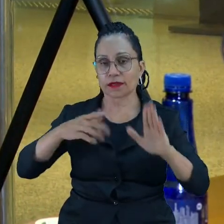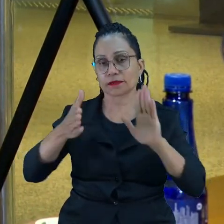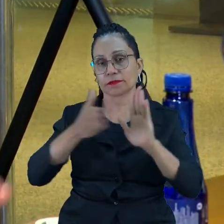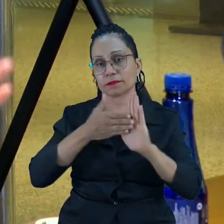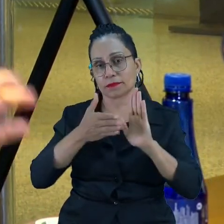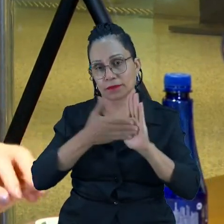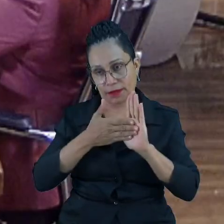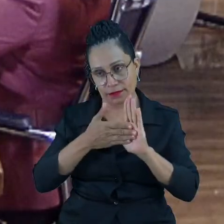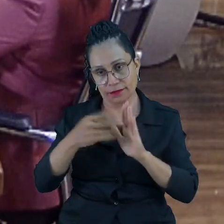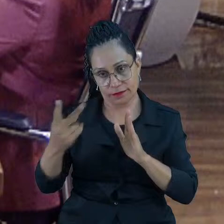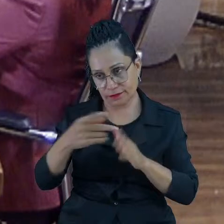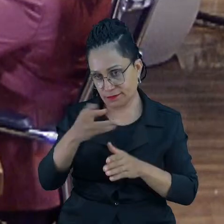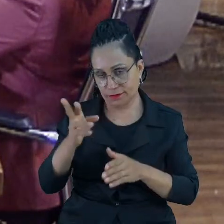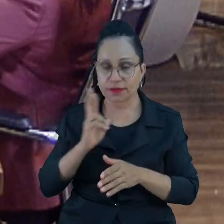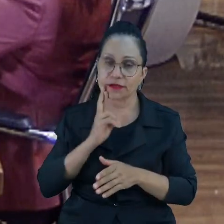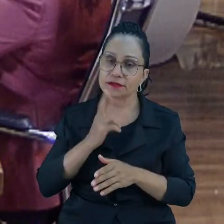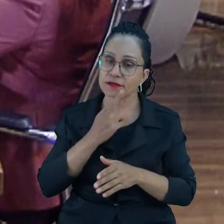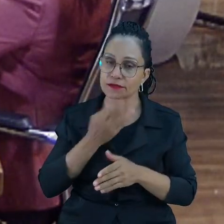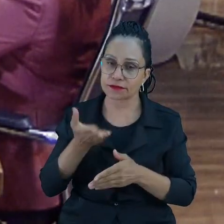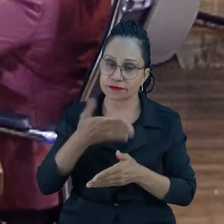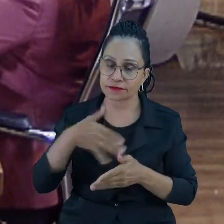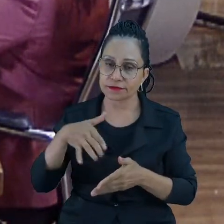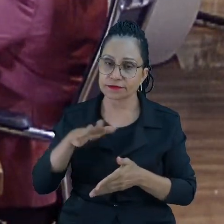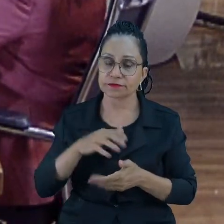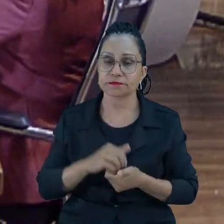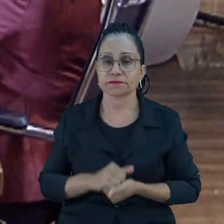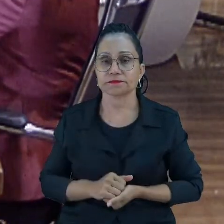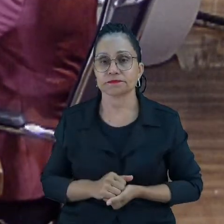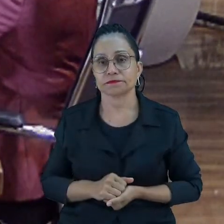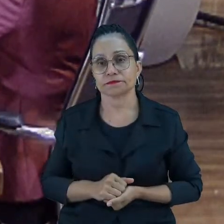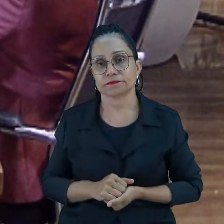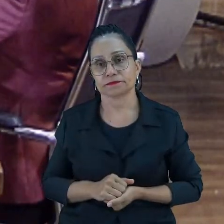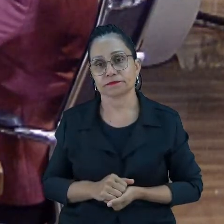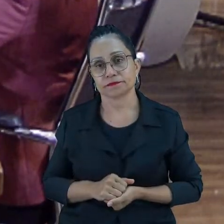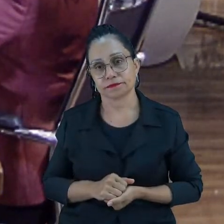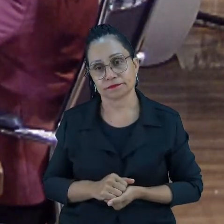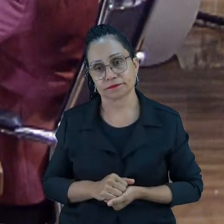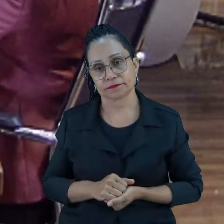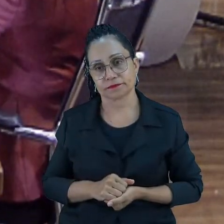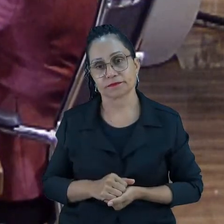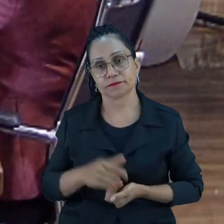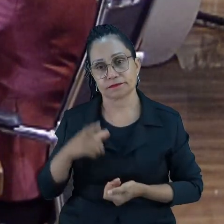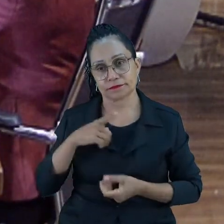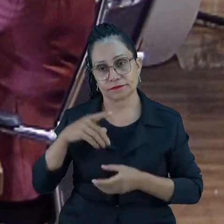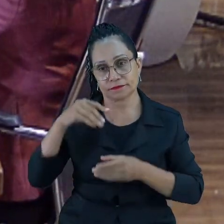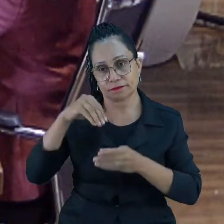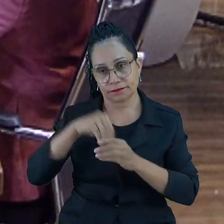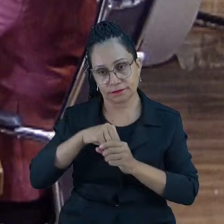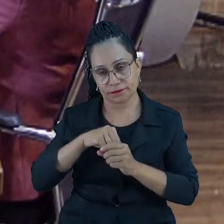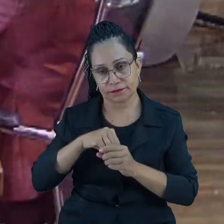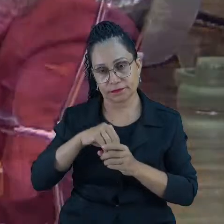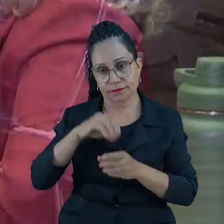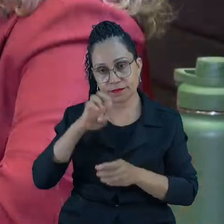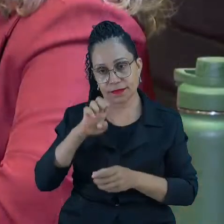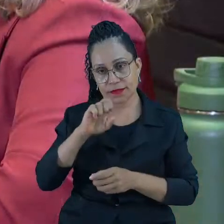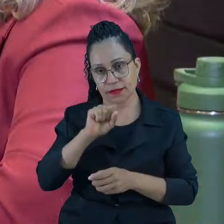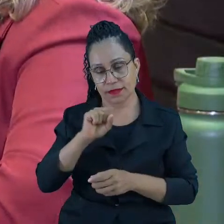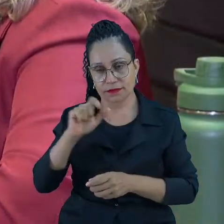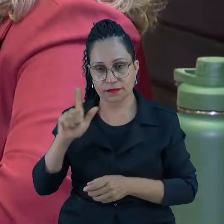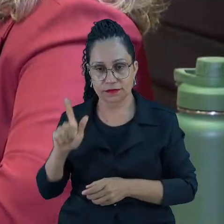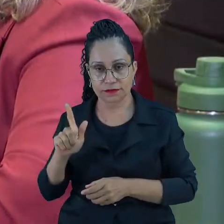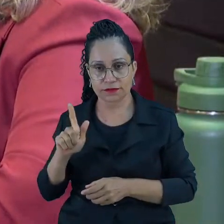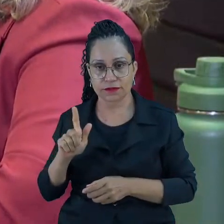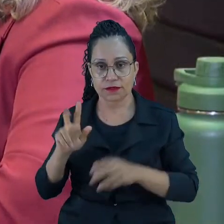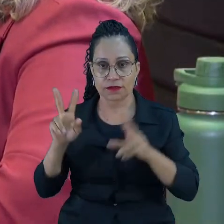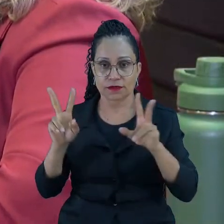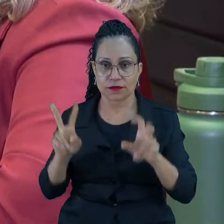Brasil, essas Muito, questões, sim. essas áreas. Muito. Sim. Nós, dentro de uma pauta ESG, né, que fala